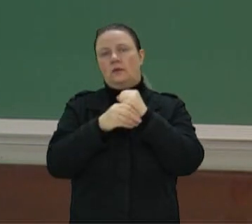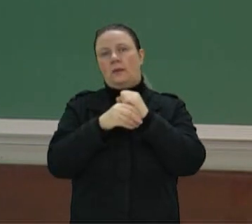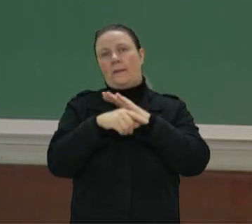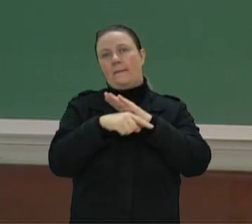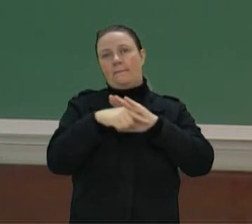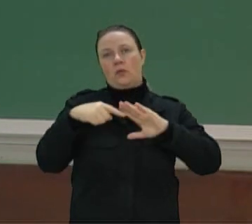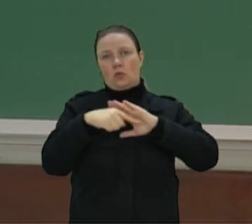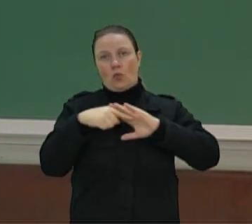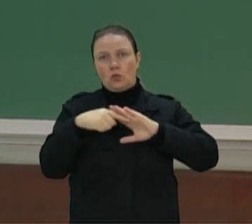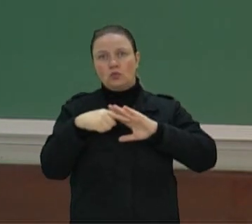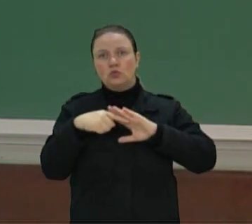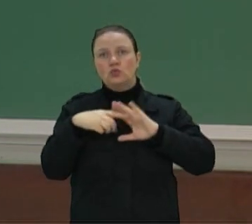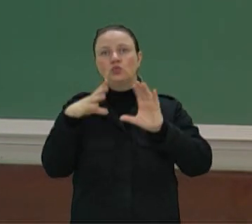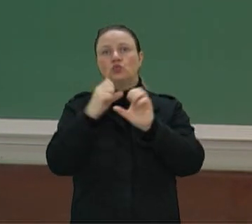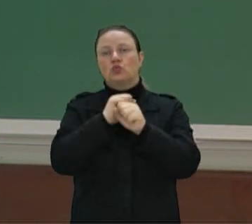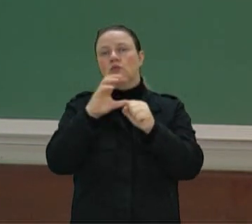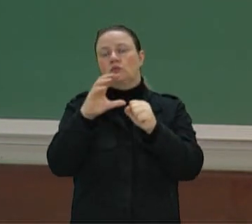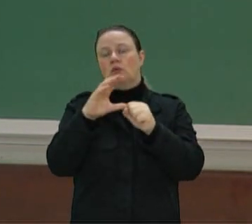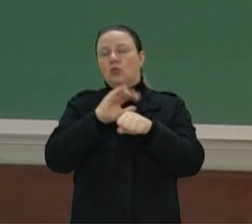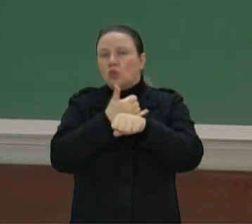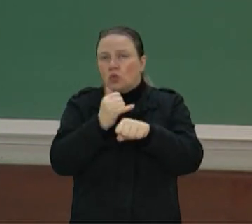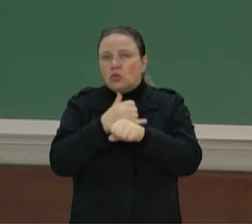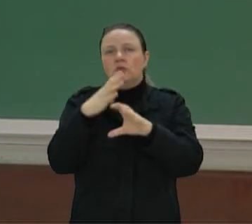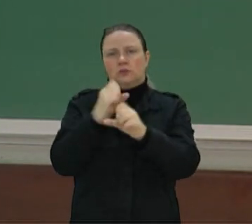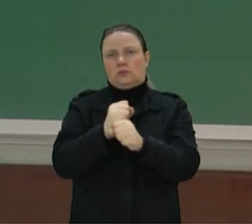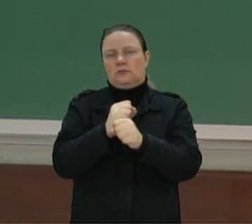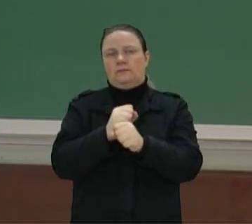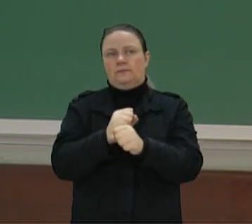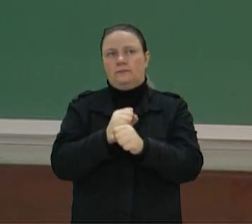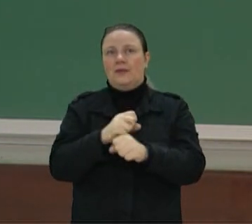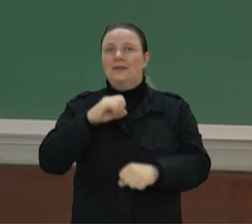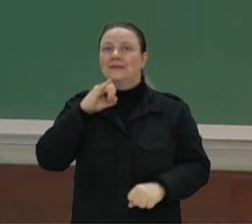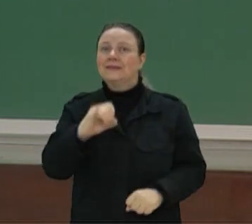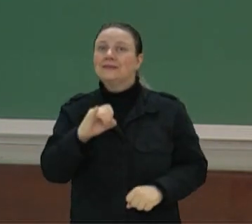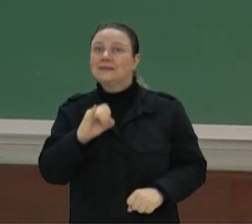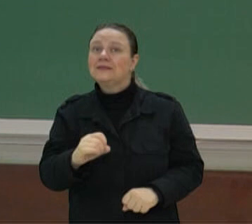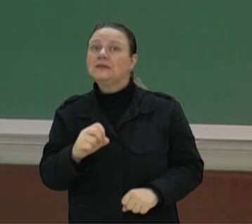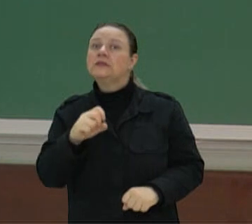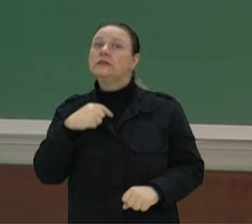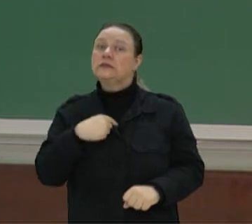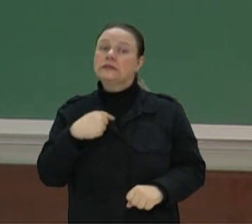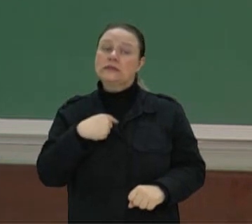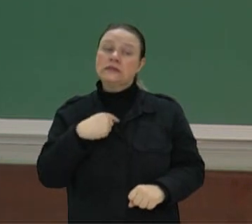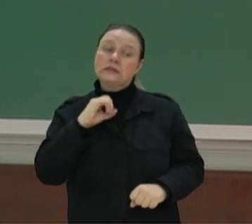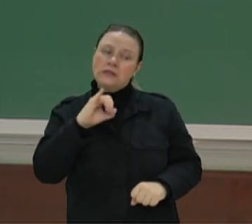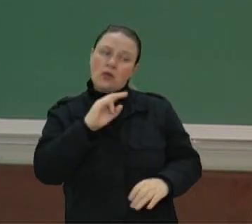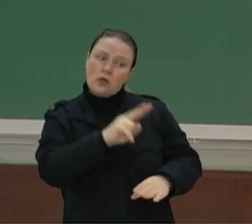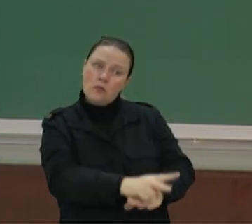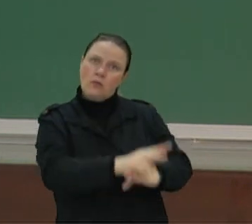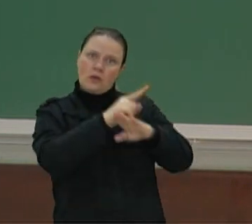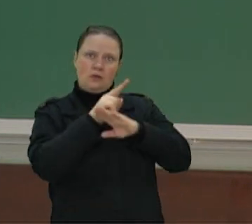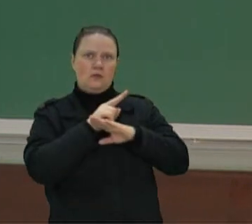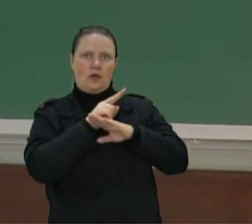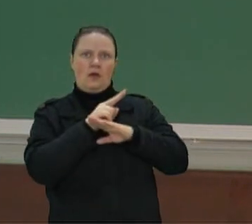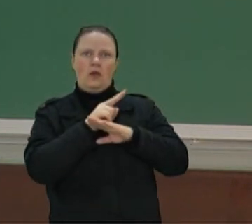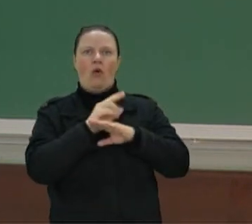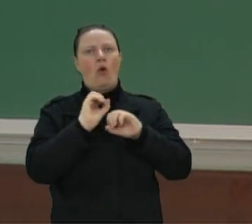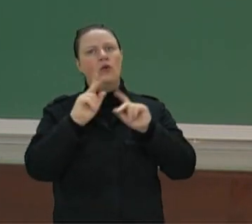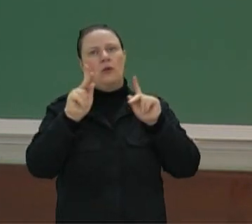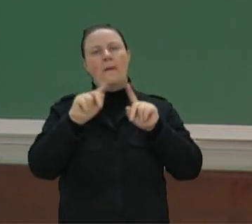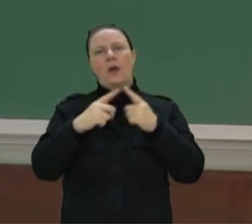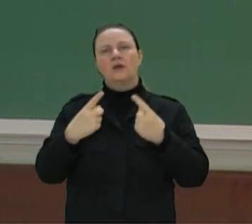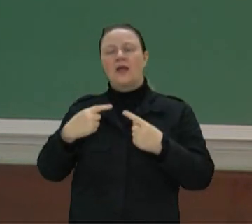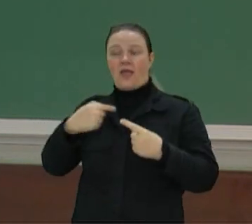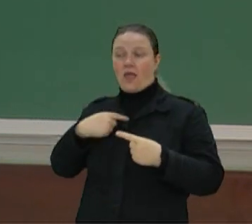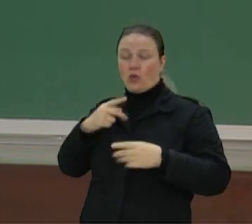Se fosse outra pergunta, se ele dissesse é mais vantajoso pegar emprestado, aí tá certo. Agora, emprestar,